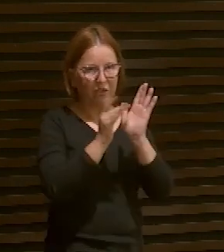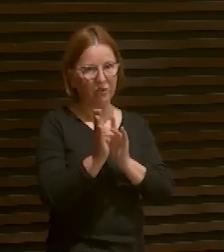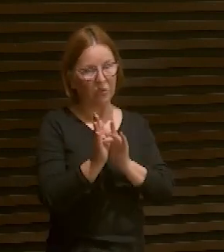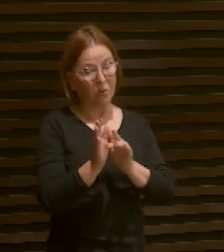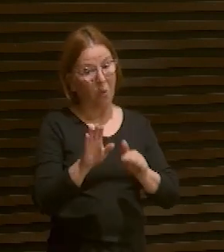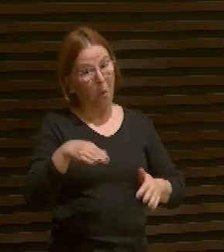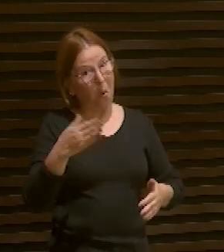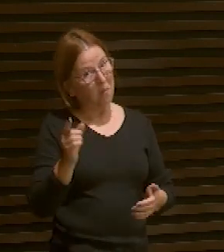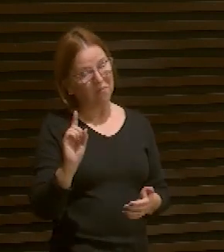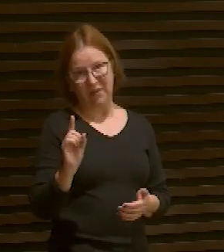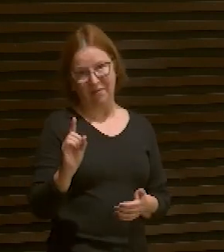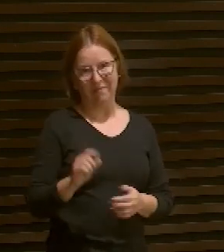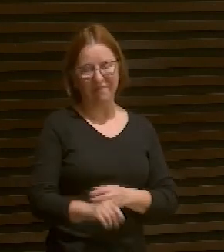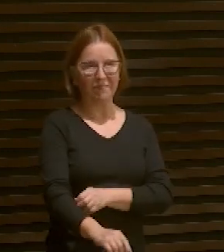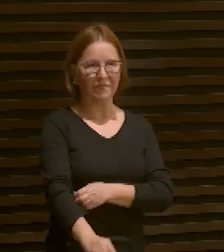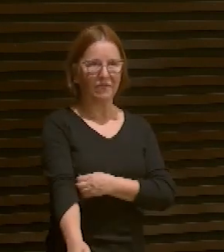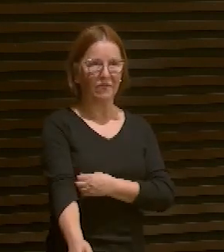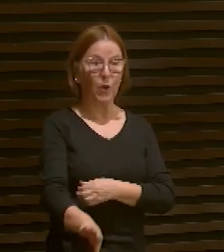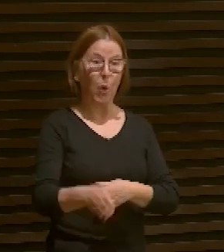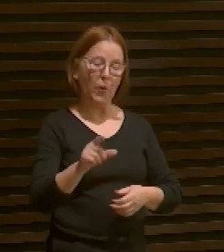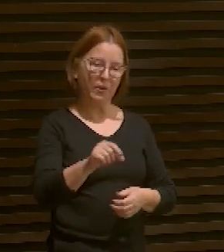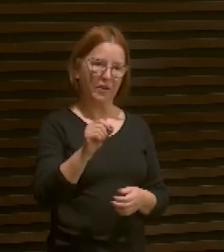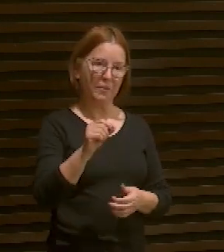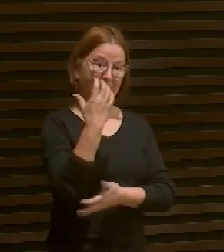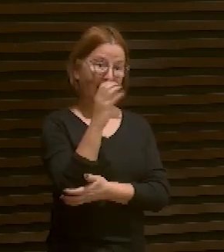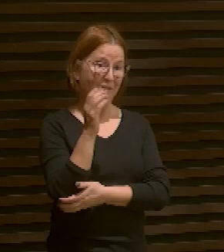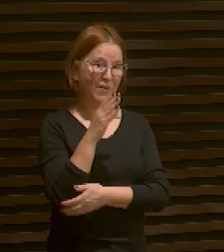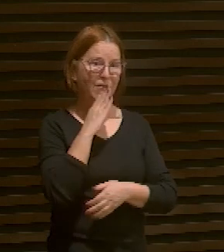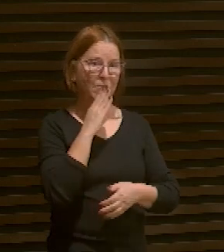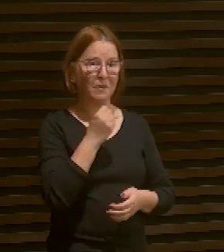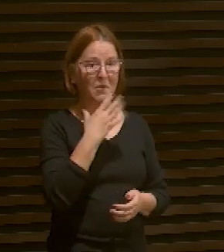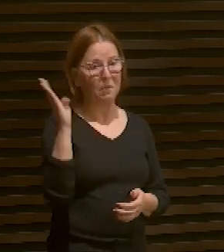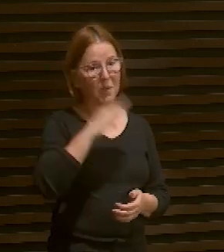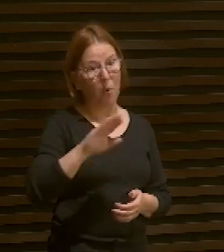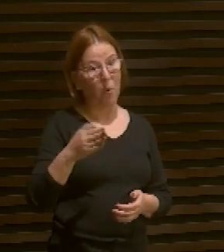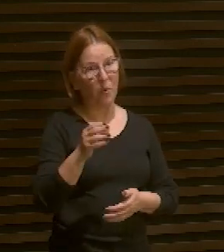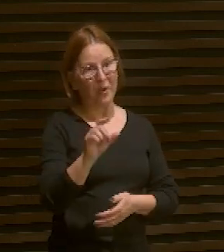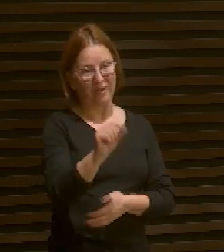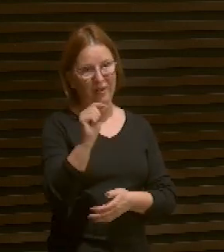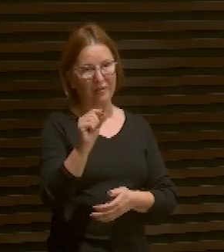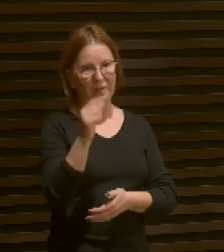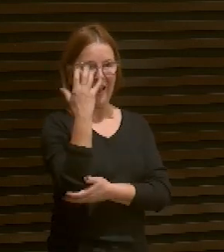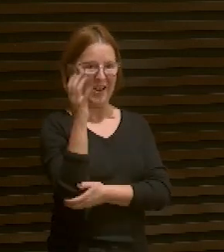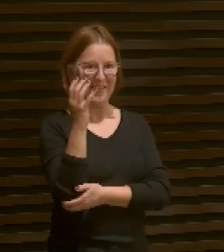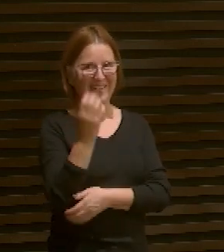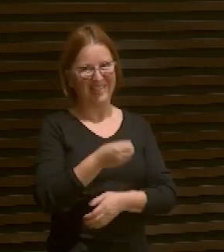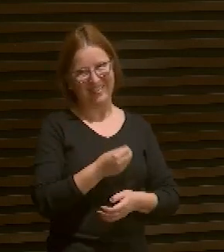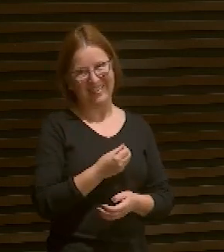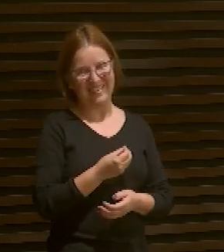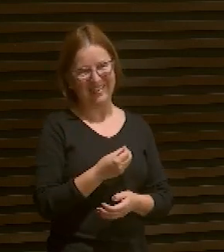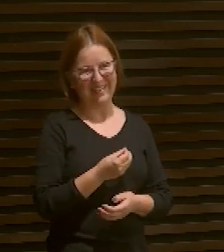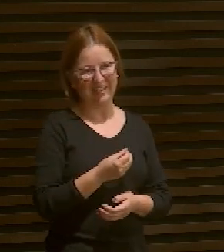somos. Ou nós escolhemos a árvore do conhecimento do bem e do mal, ou nós escolhemos a árvore da